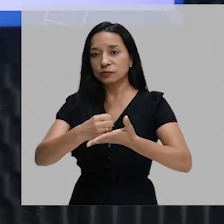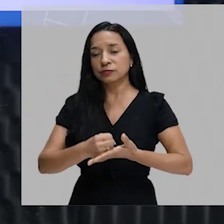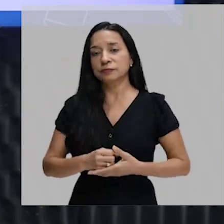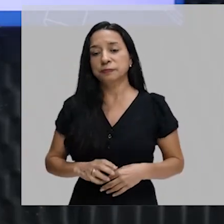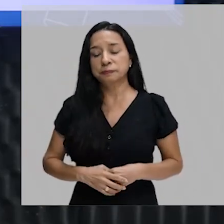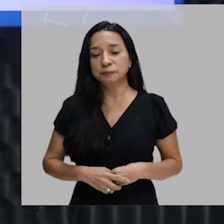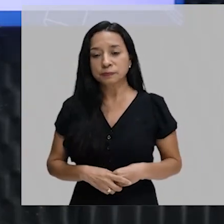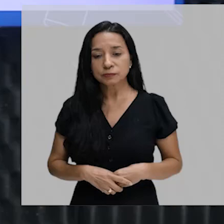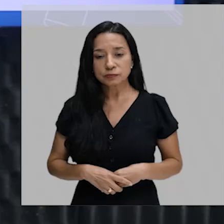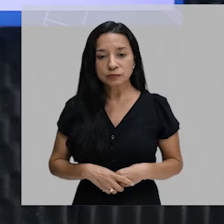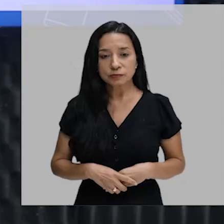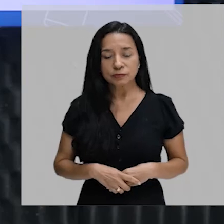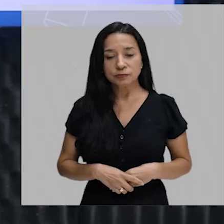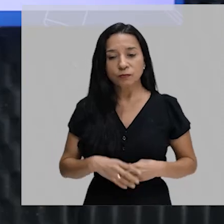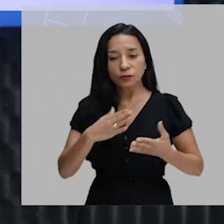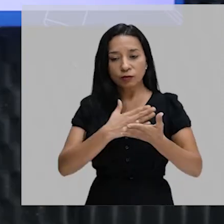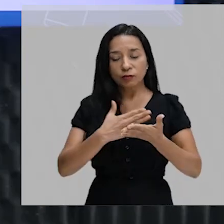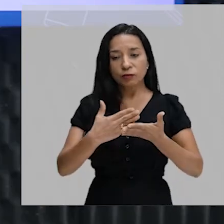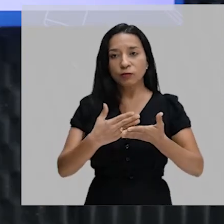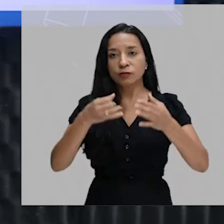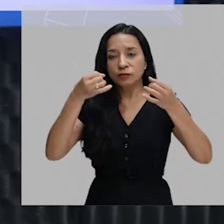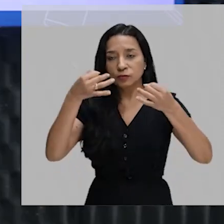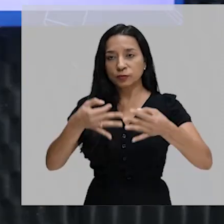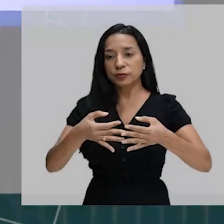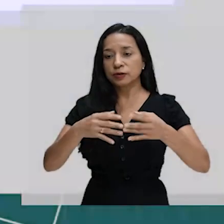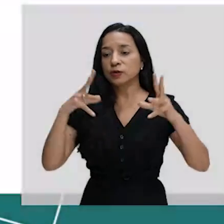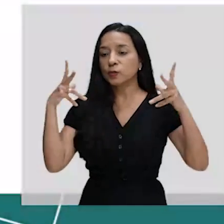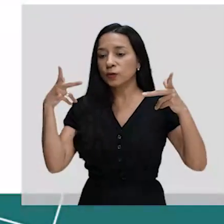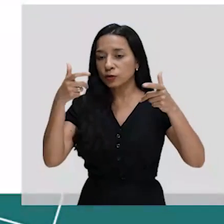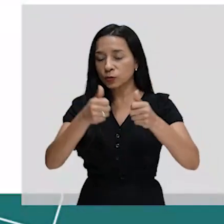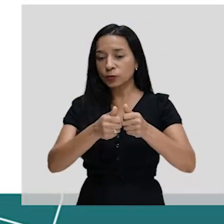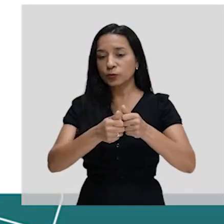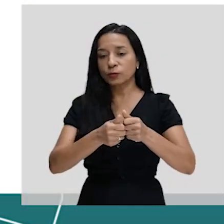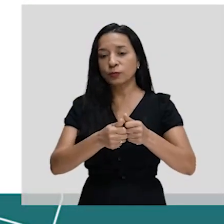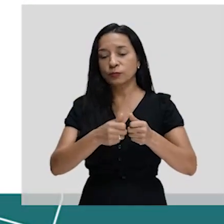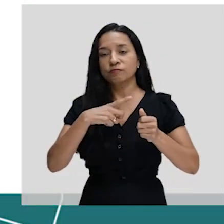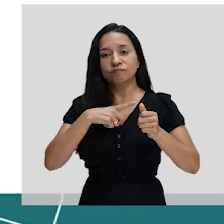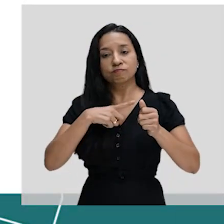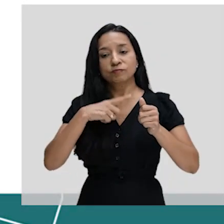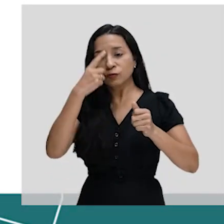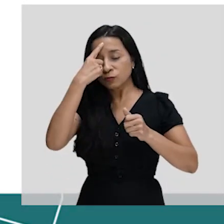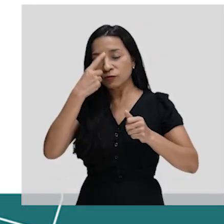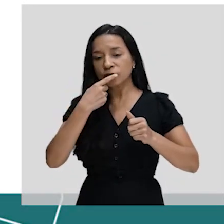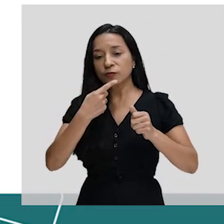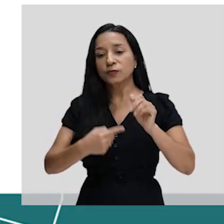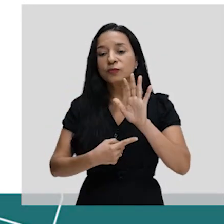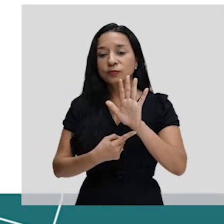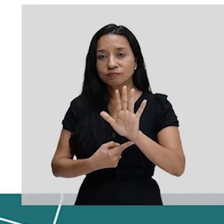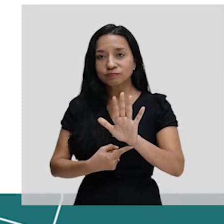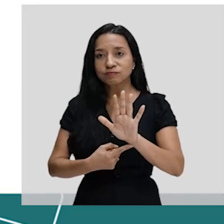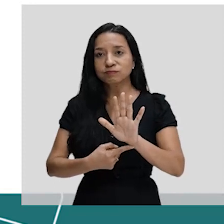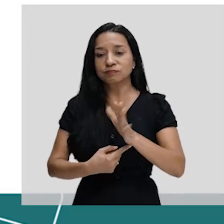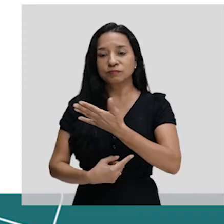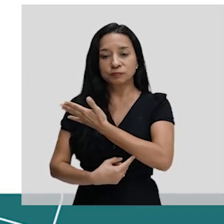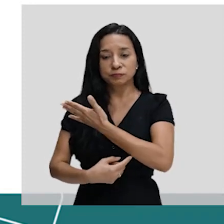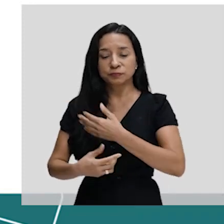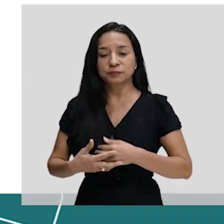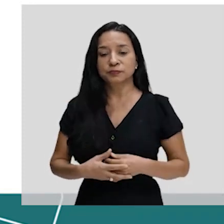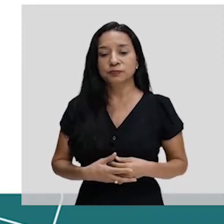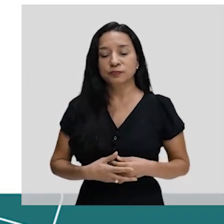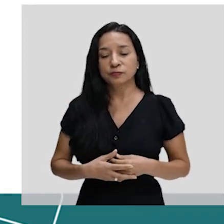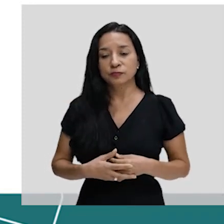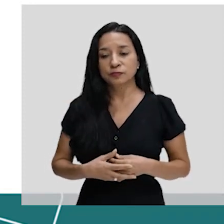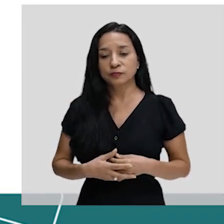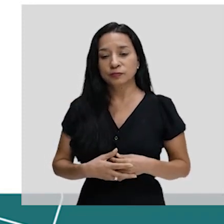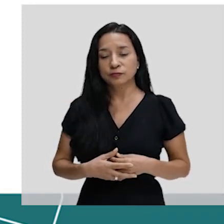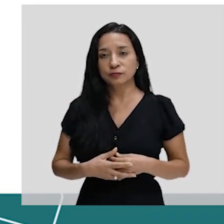necessidade educacional. Vamos começar falando dos resumos. Eu trouxe aqui uma figura de um resumo. Com certeza você já